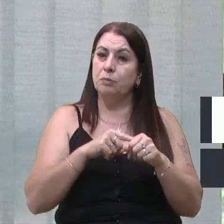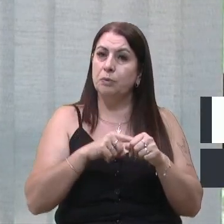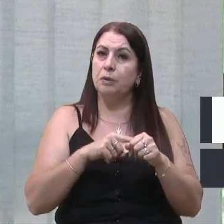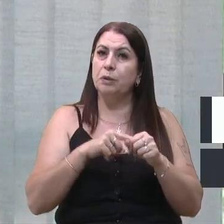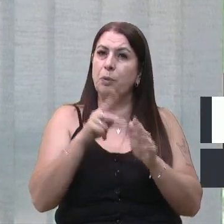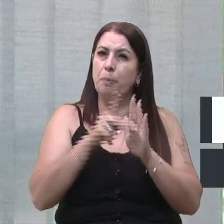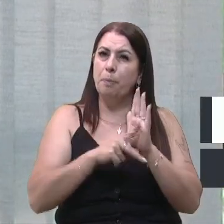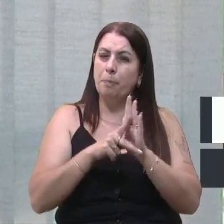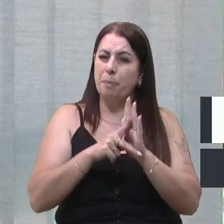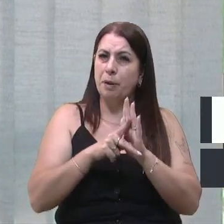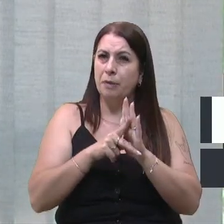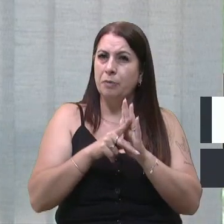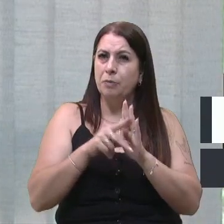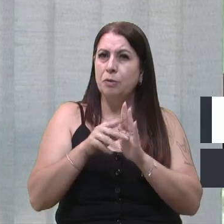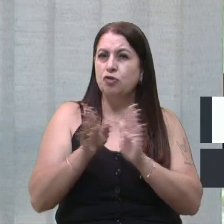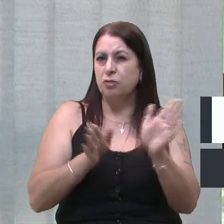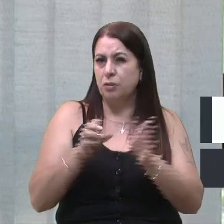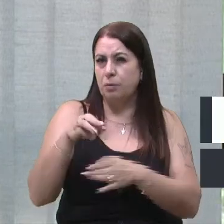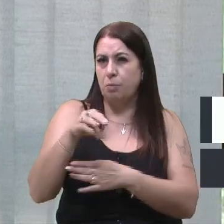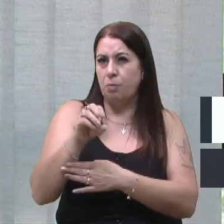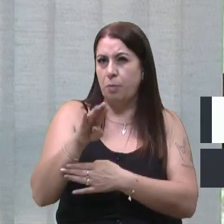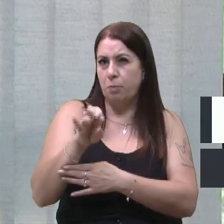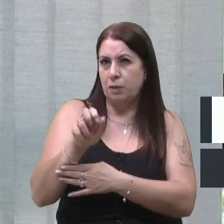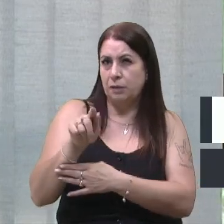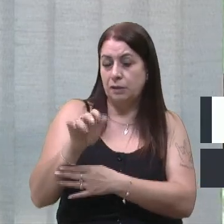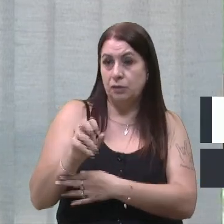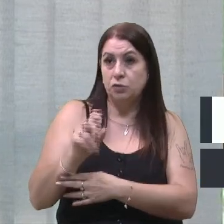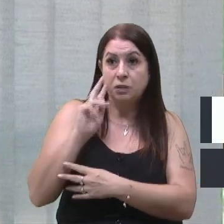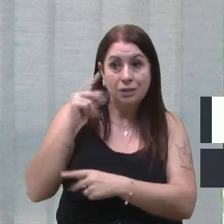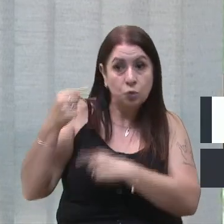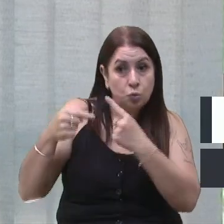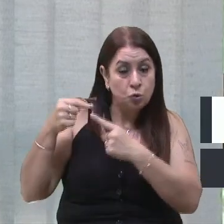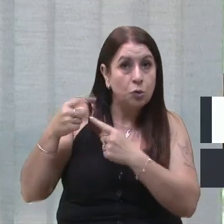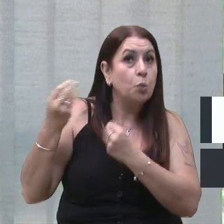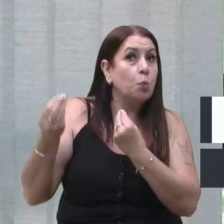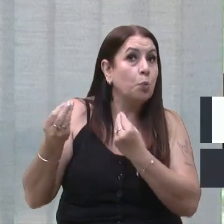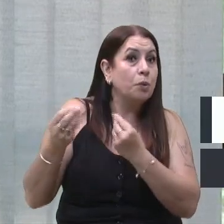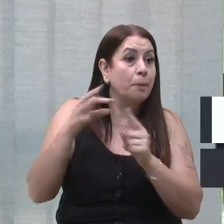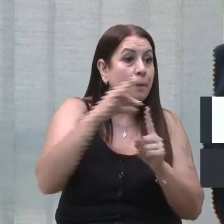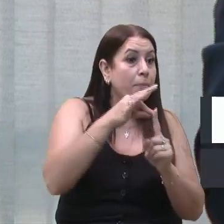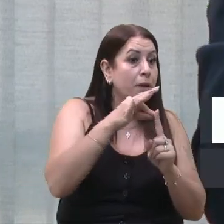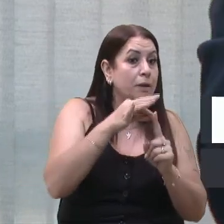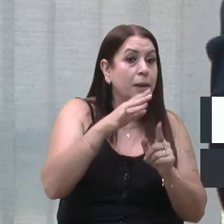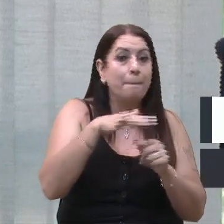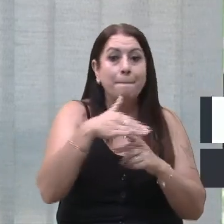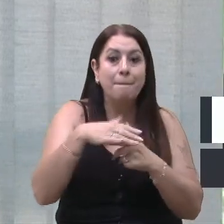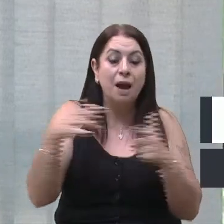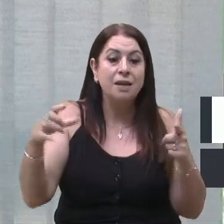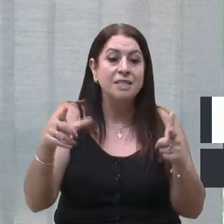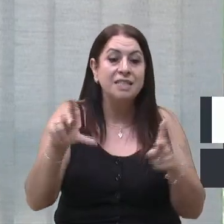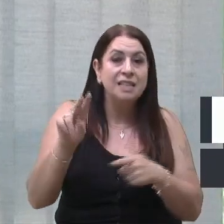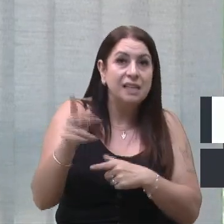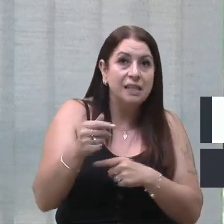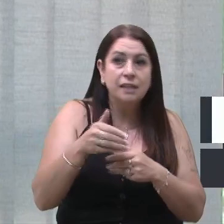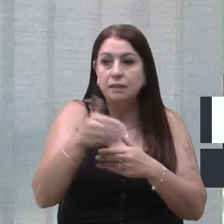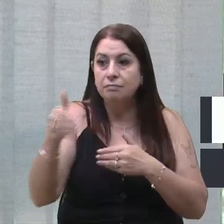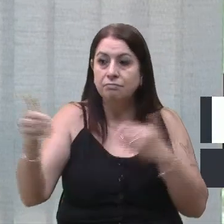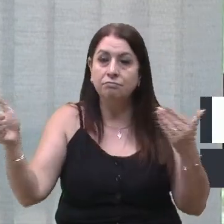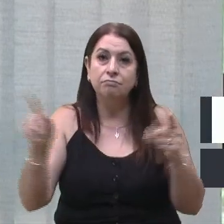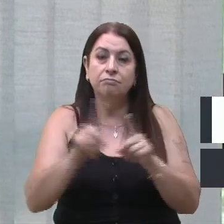E aí sim nós vamos ter a oportunidade de discutir sérias melhorias. Onde que vai a parada, se vai aumentar as rotas, se vai